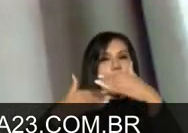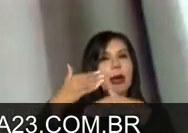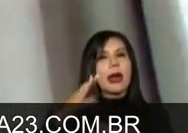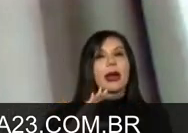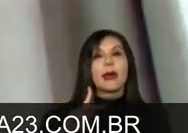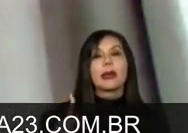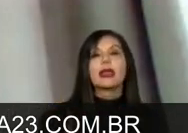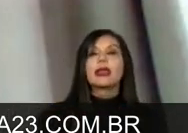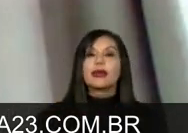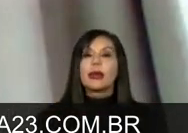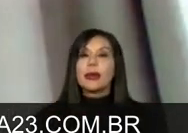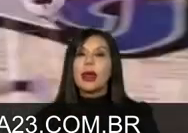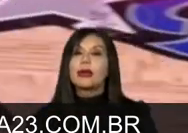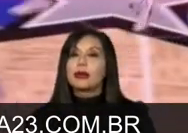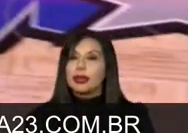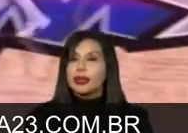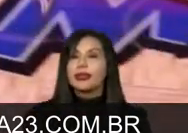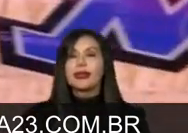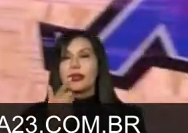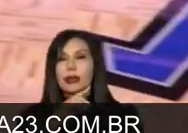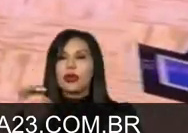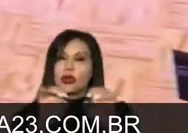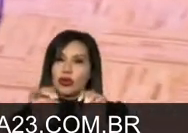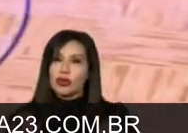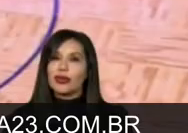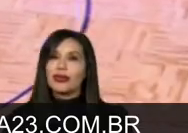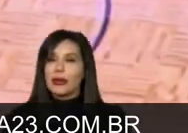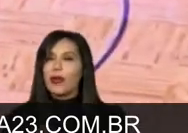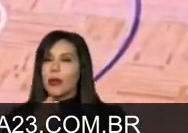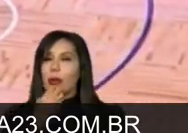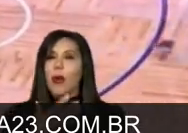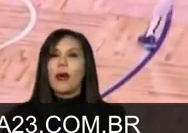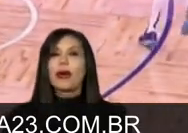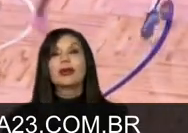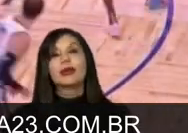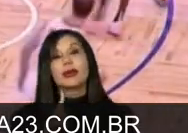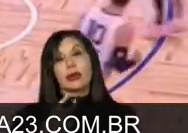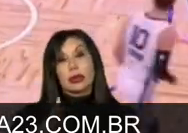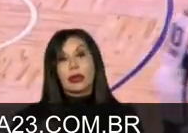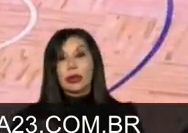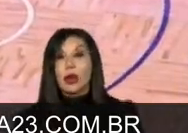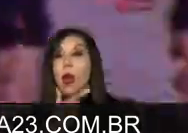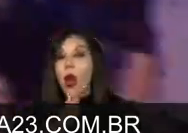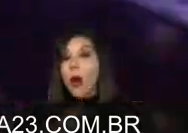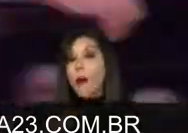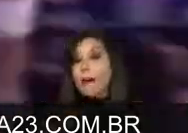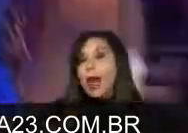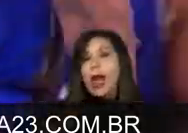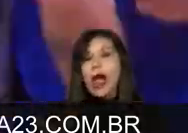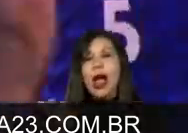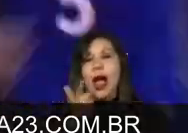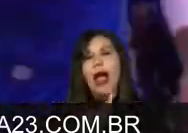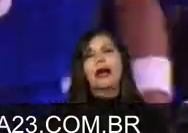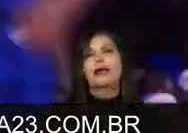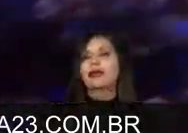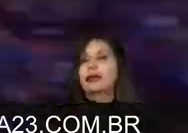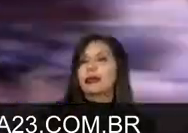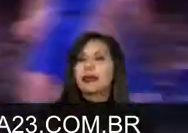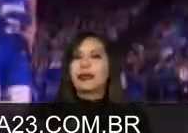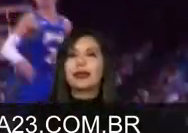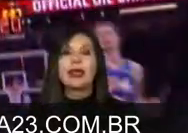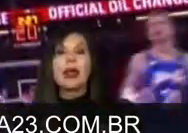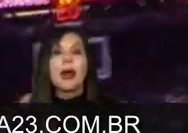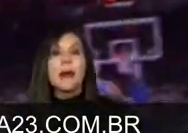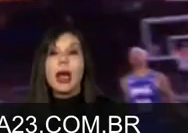Capitanes e da estrutura que eles me forneceram. No Grizzlies, Mãozinha conquistou um espaço aos poucos.